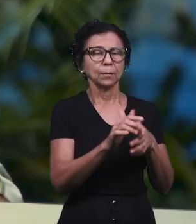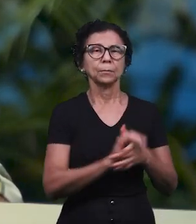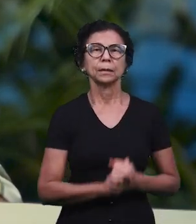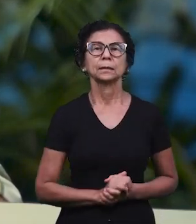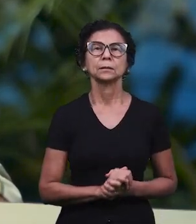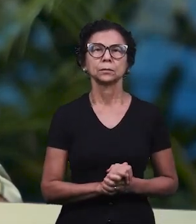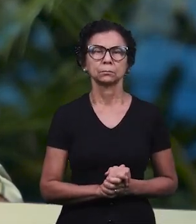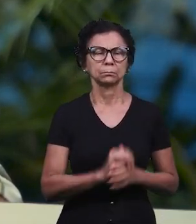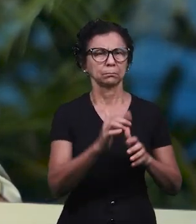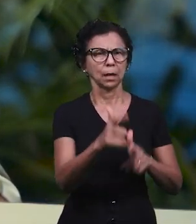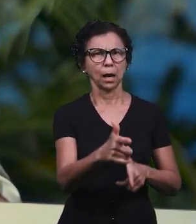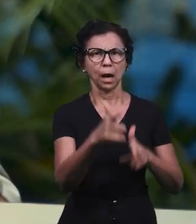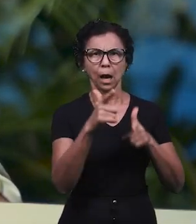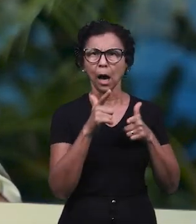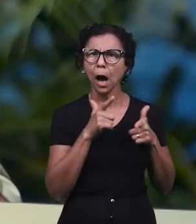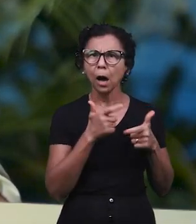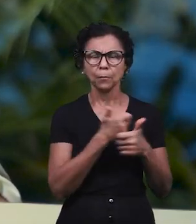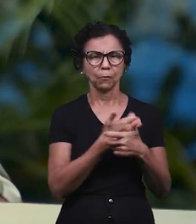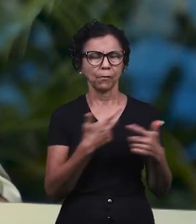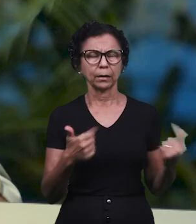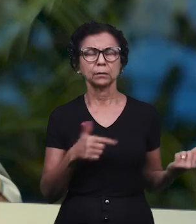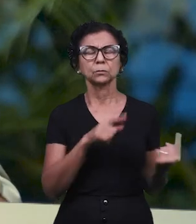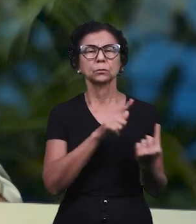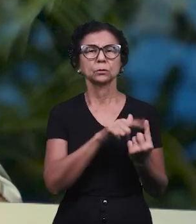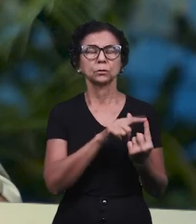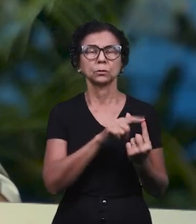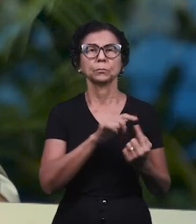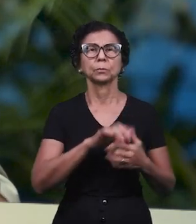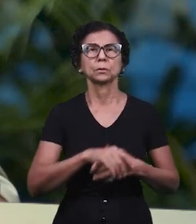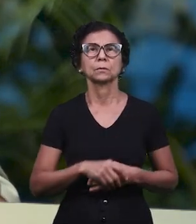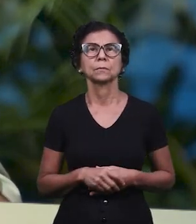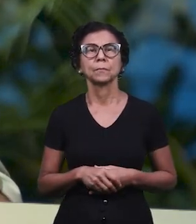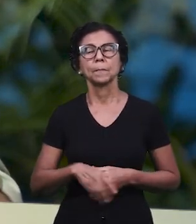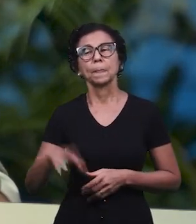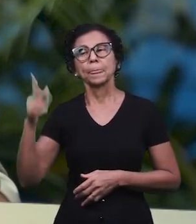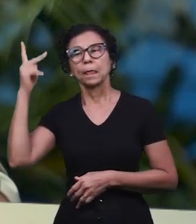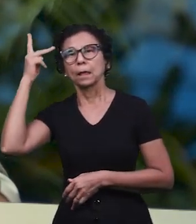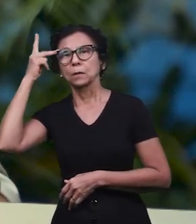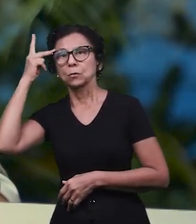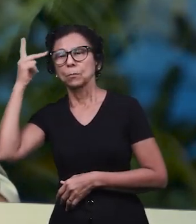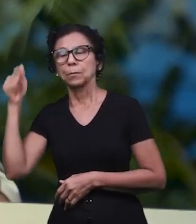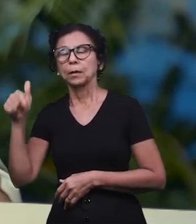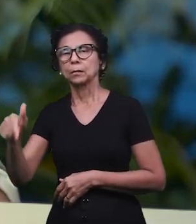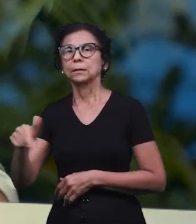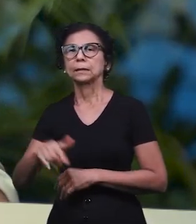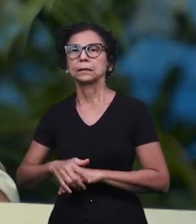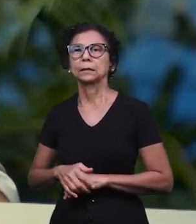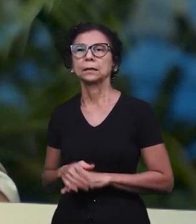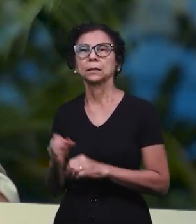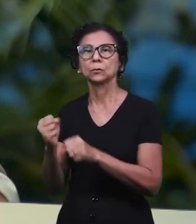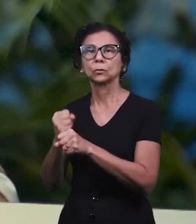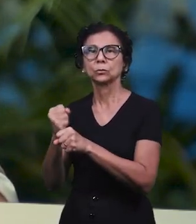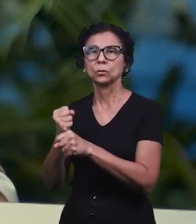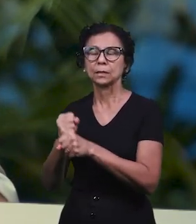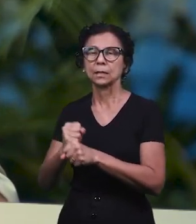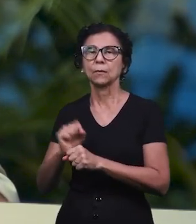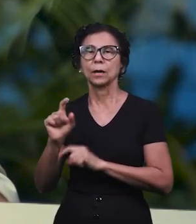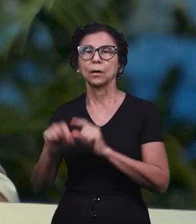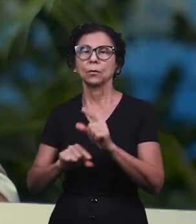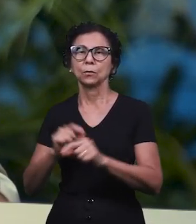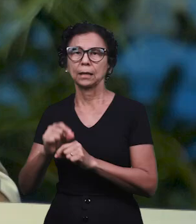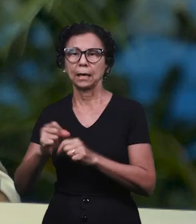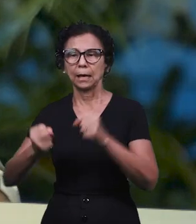de armamento, de obuseiros, de morteiros. E o de São Paulo, a vocação dele é para viaturas